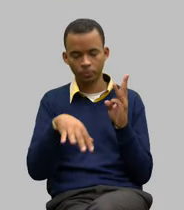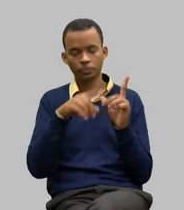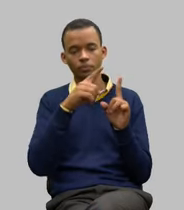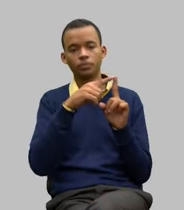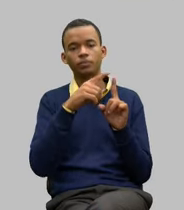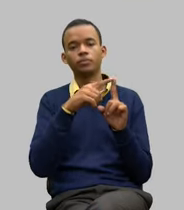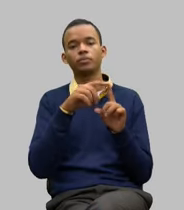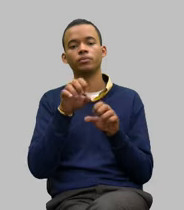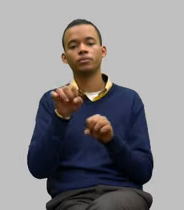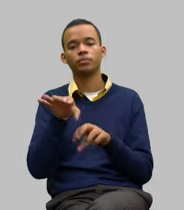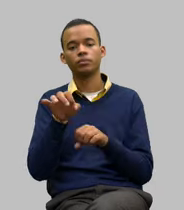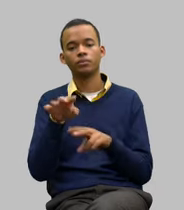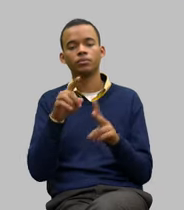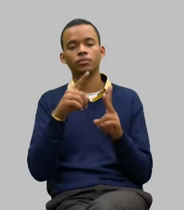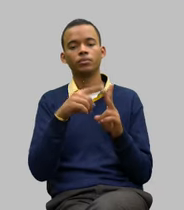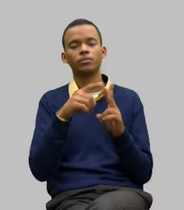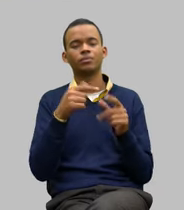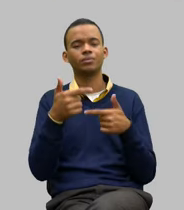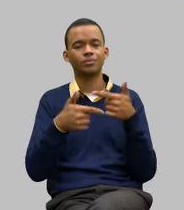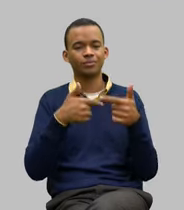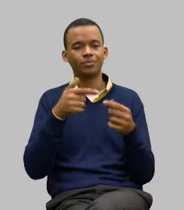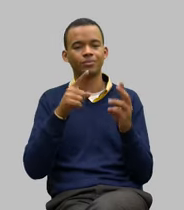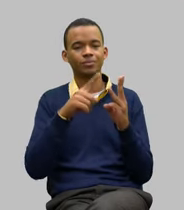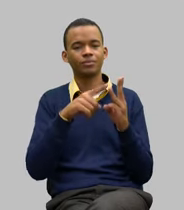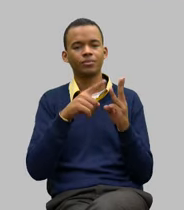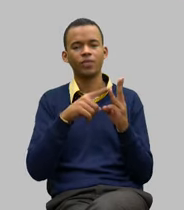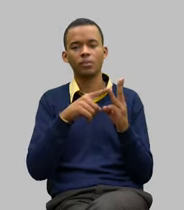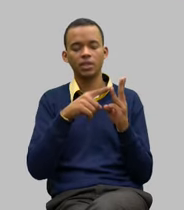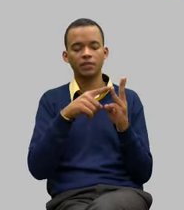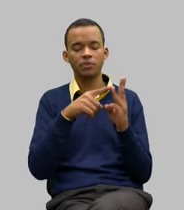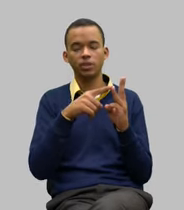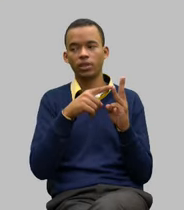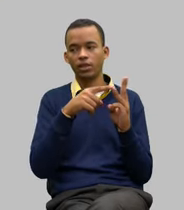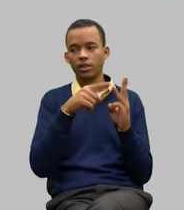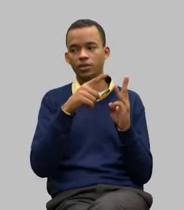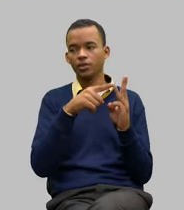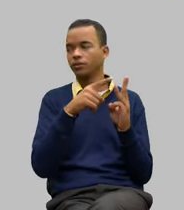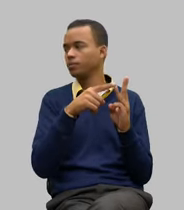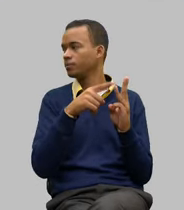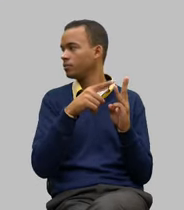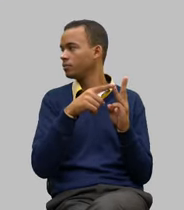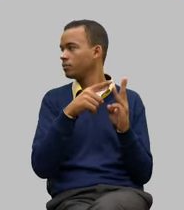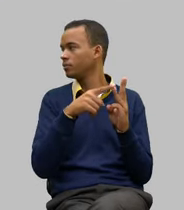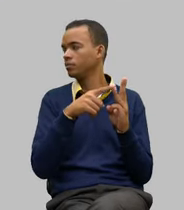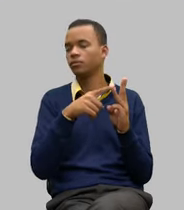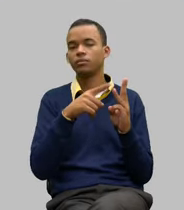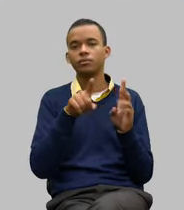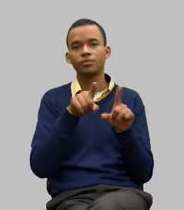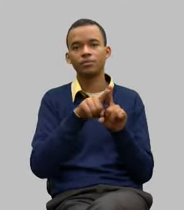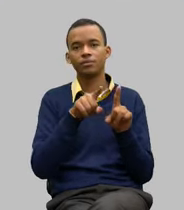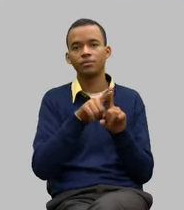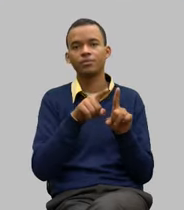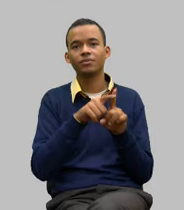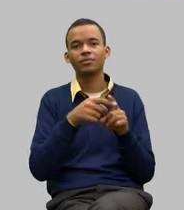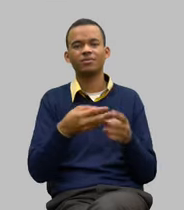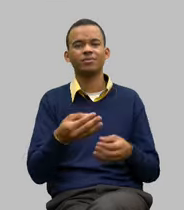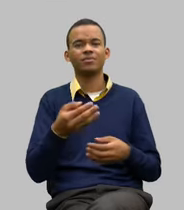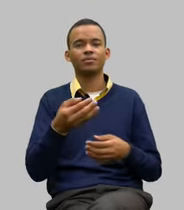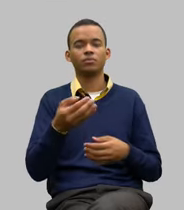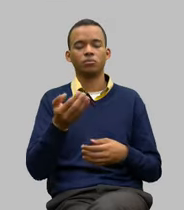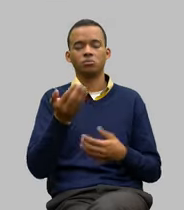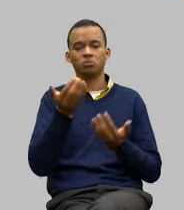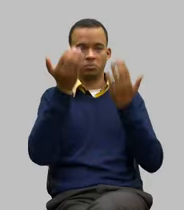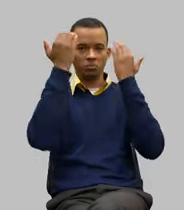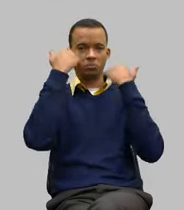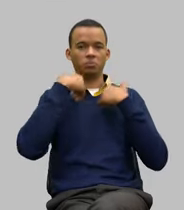e a questão da espiritualidade eu até não sei se se é fake News mas pelo que a gente vê também há uma uma pressão do